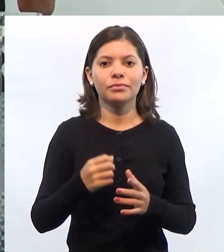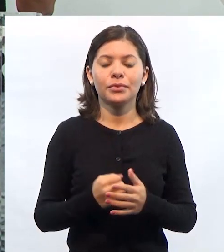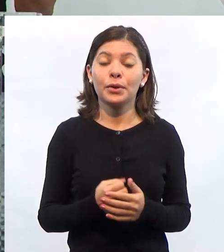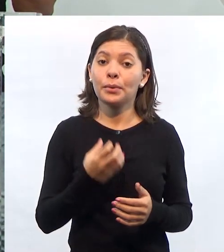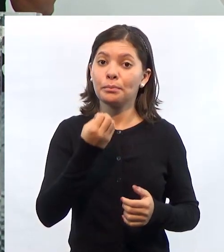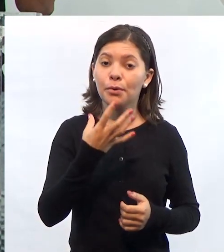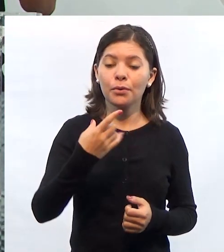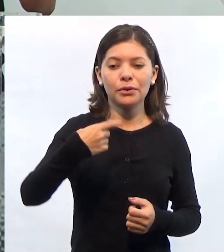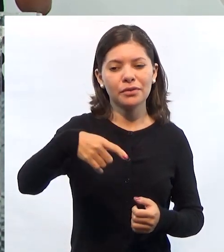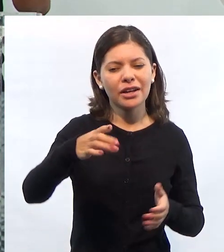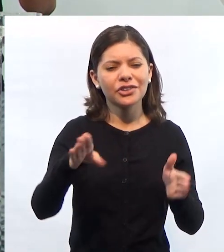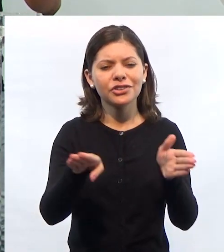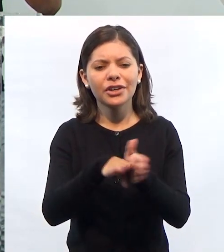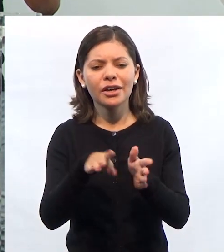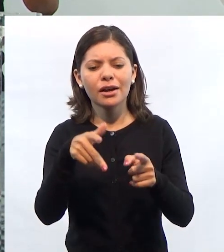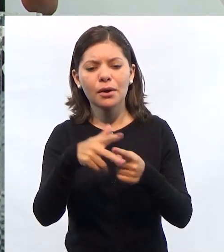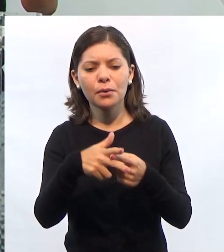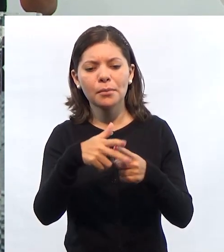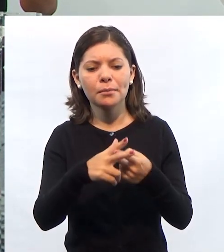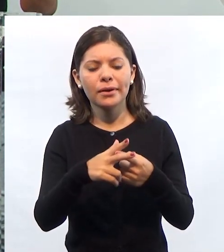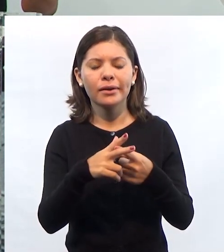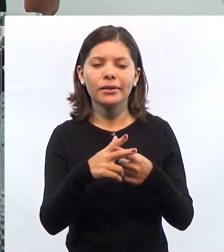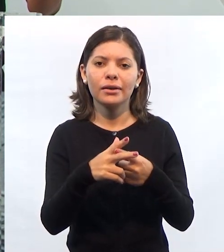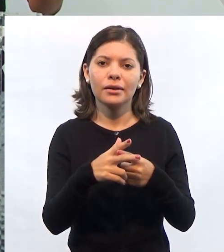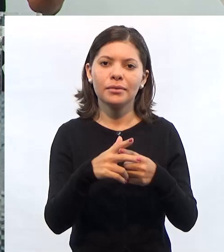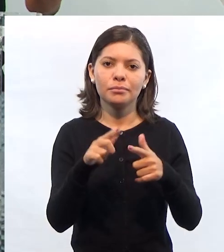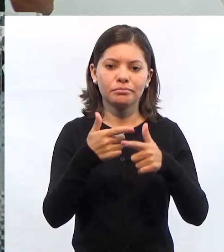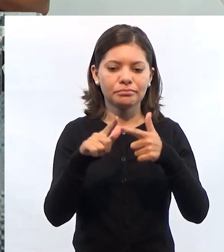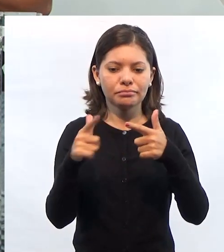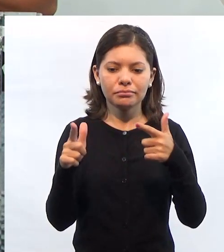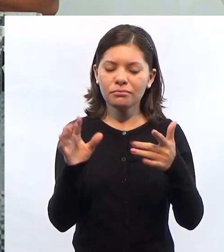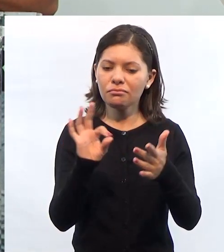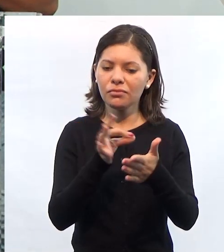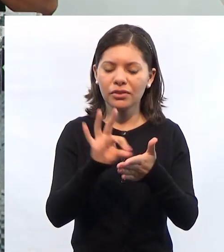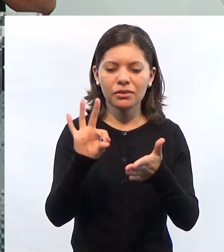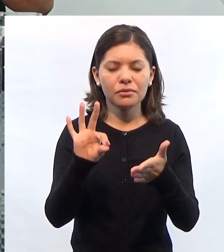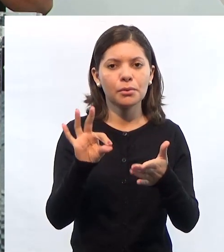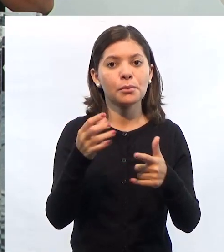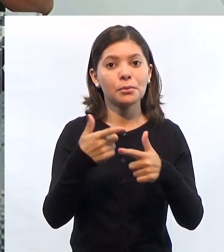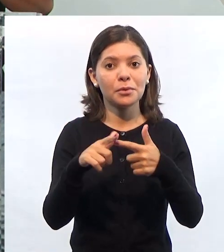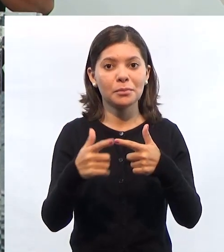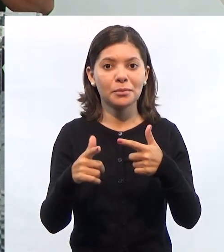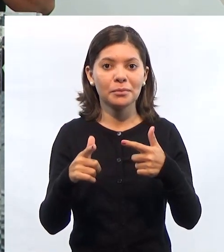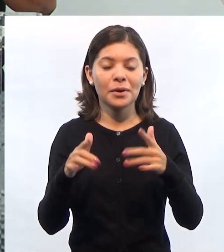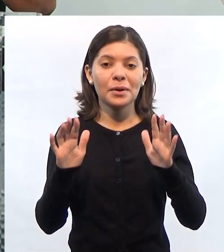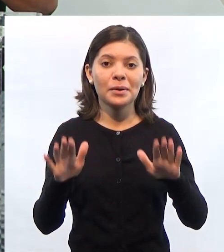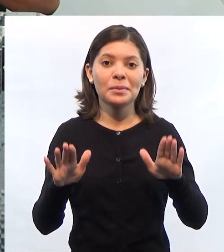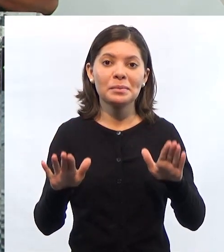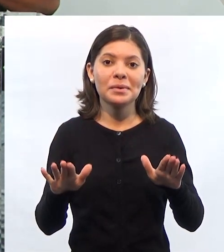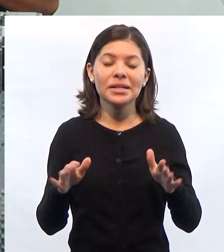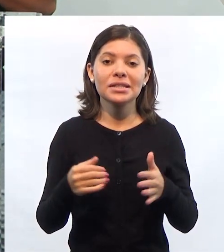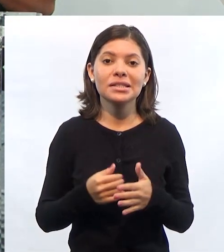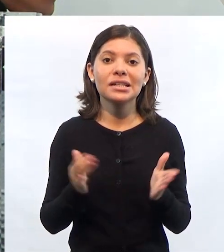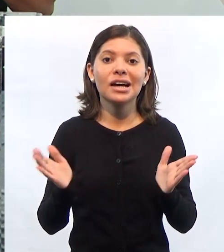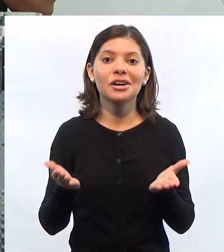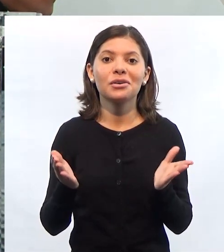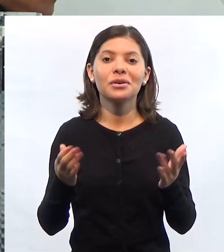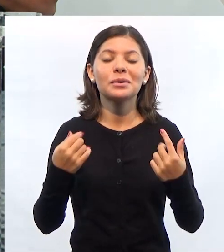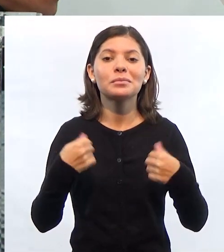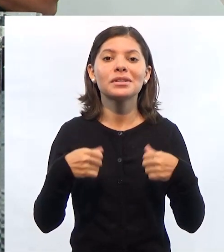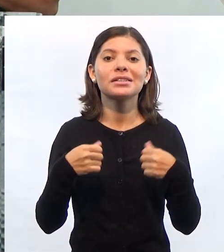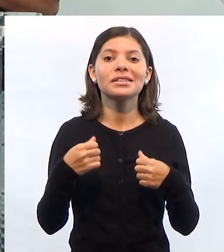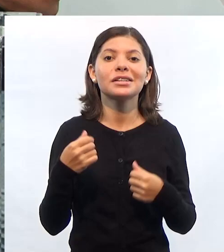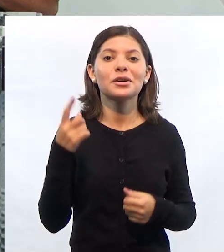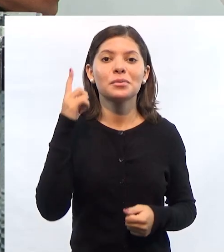Ótimo então vai lá regula máquina resolveu o problema são corretiva mas agora também